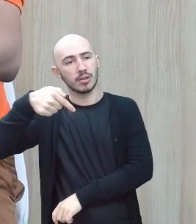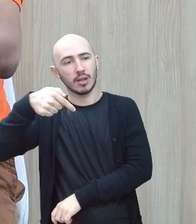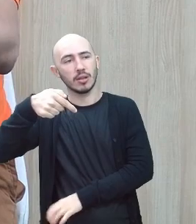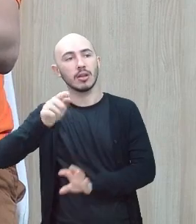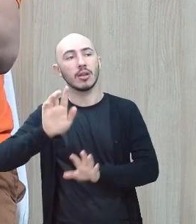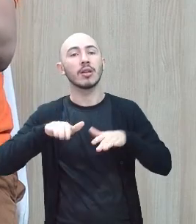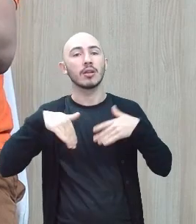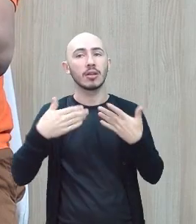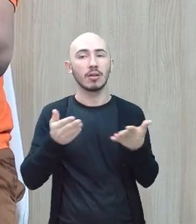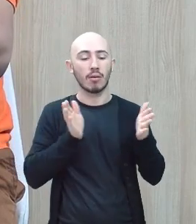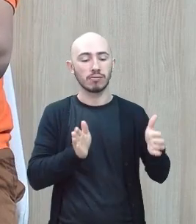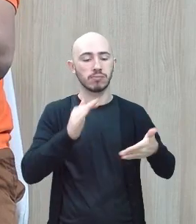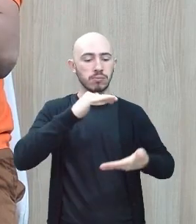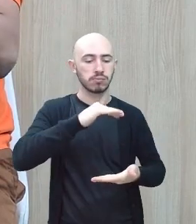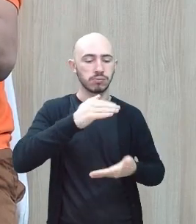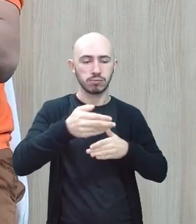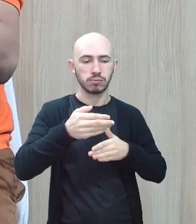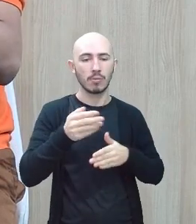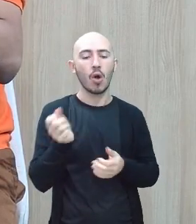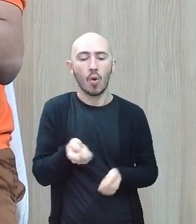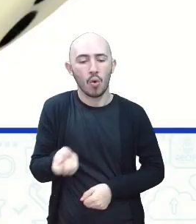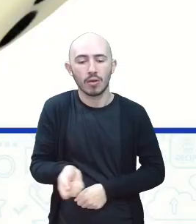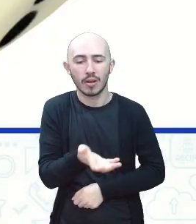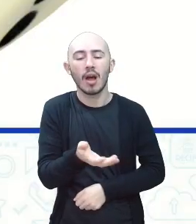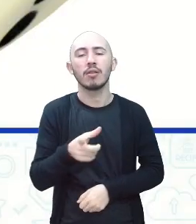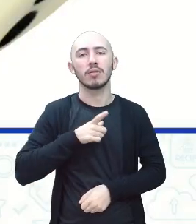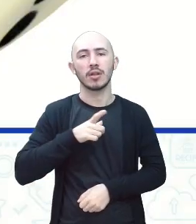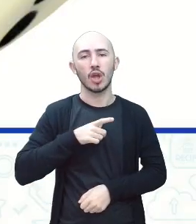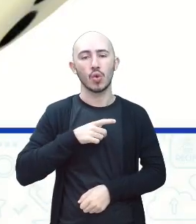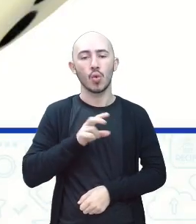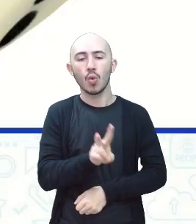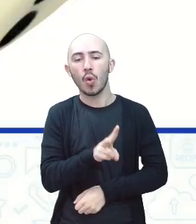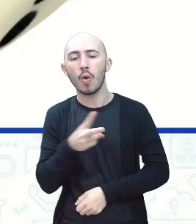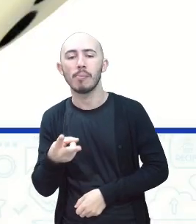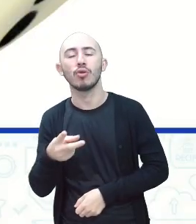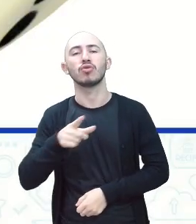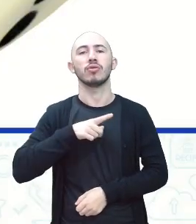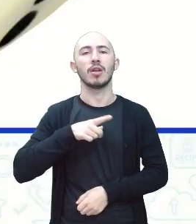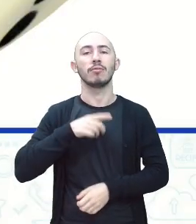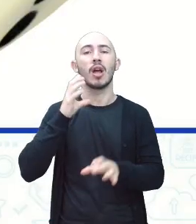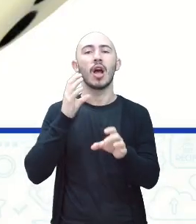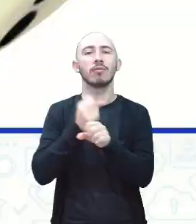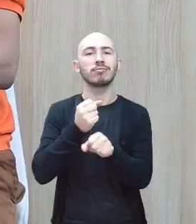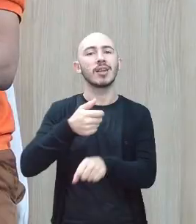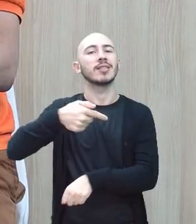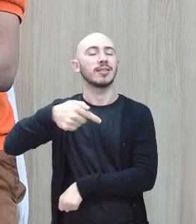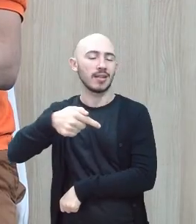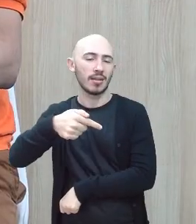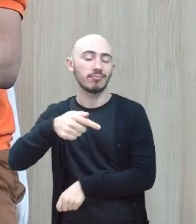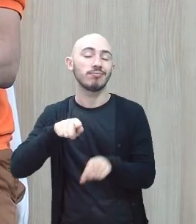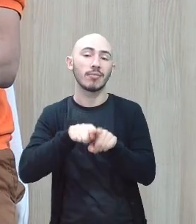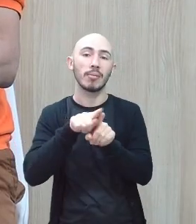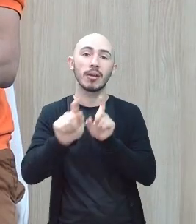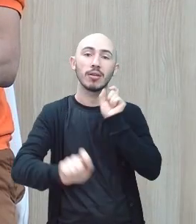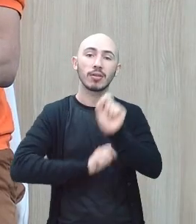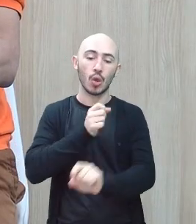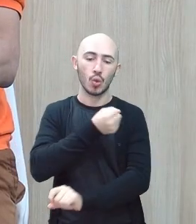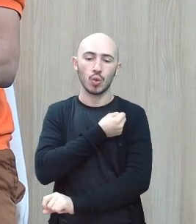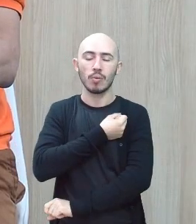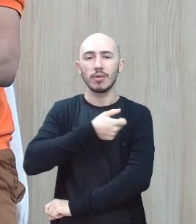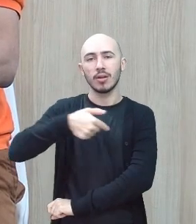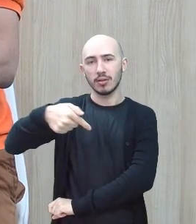Os lados opostos do dado vai dar 7, beleza. O que acontece? No número 7 também tem outro fenômeno. Em